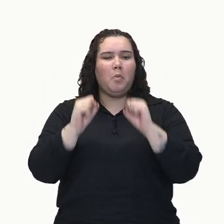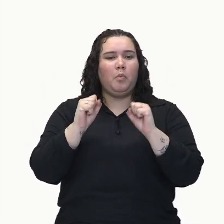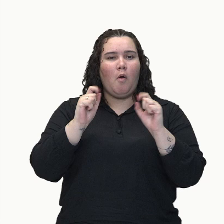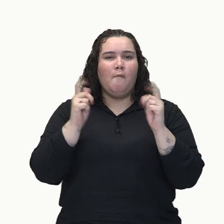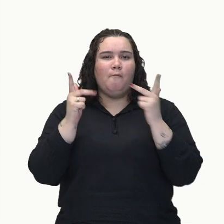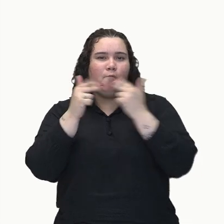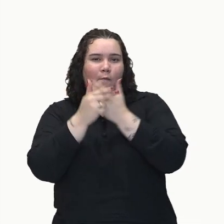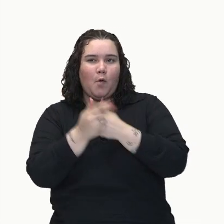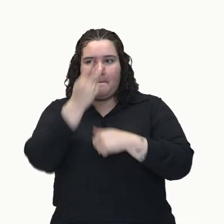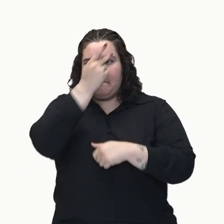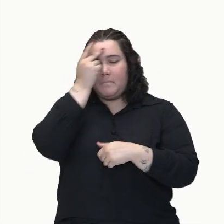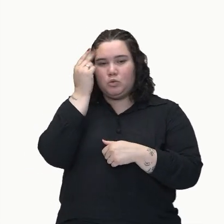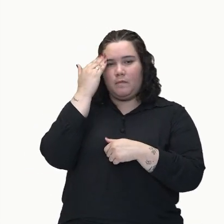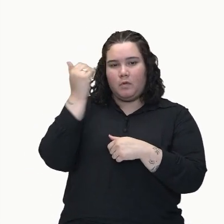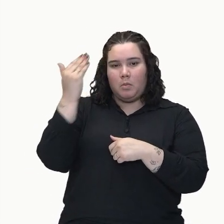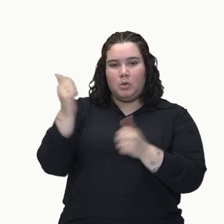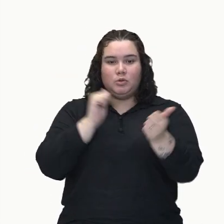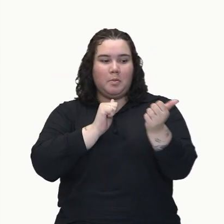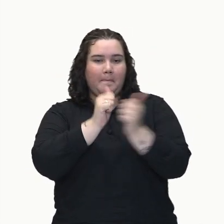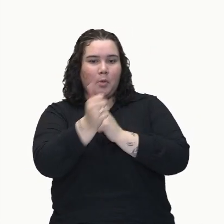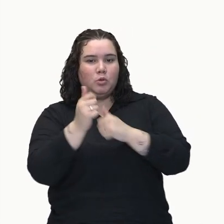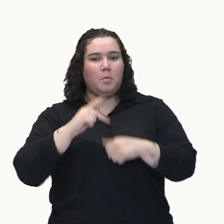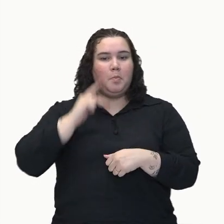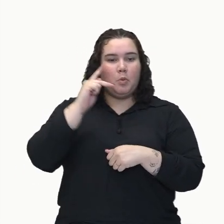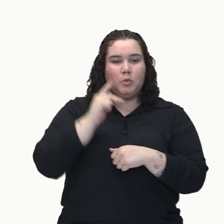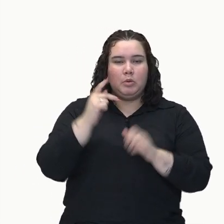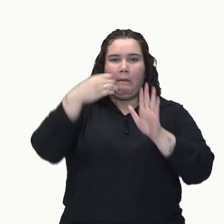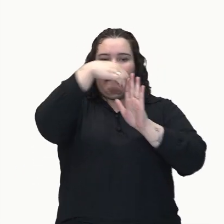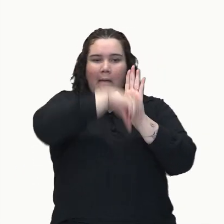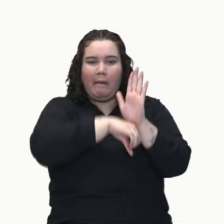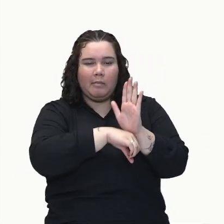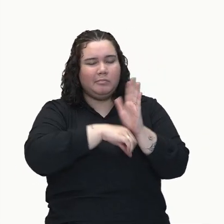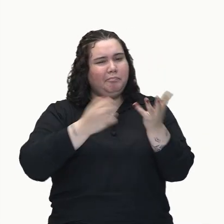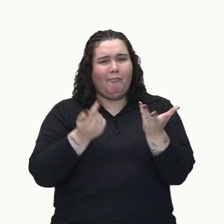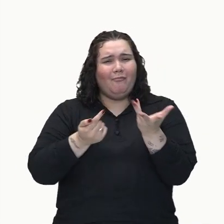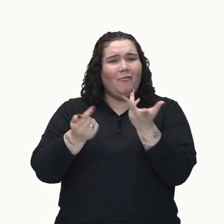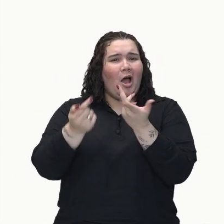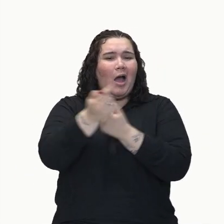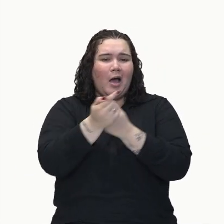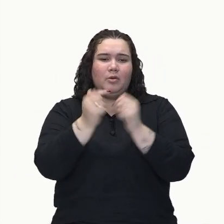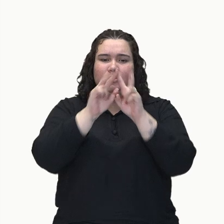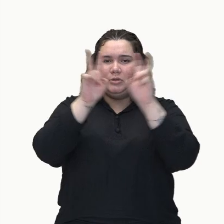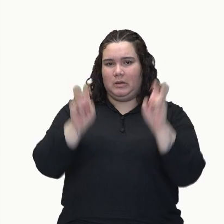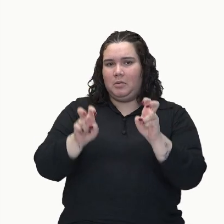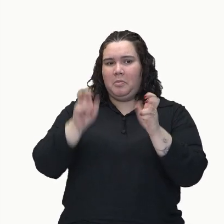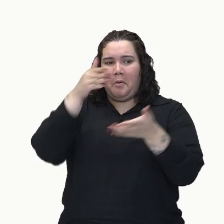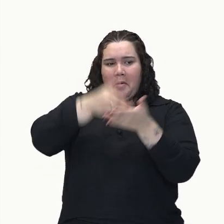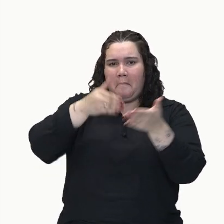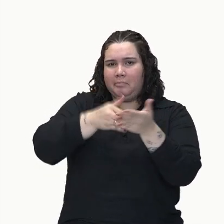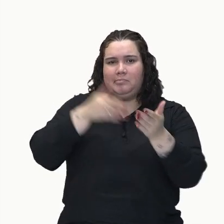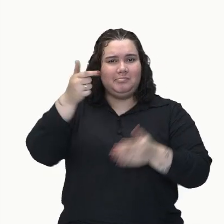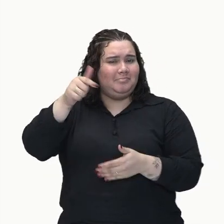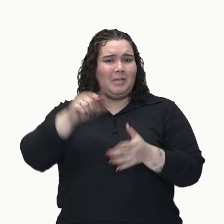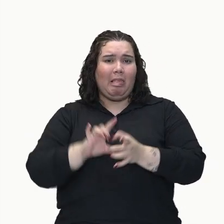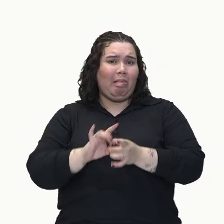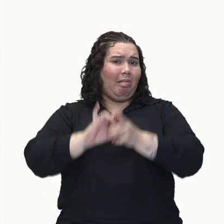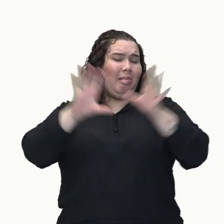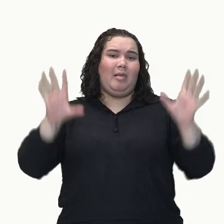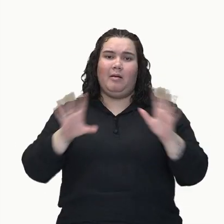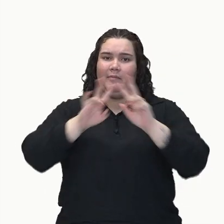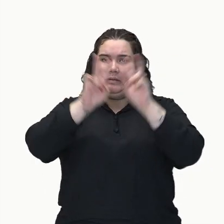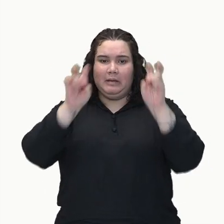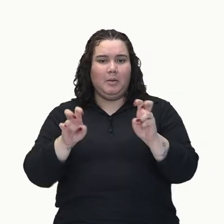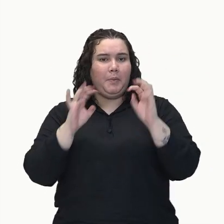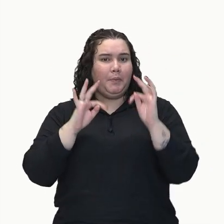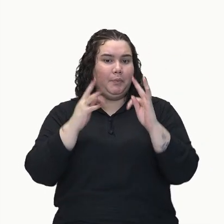fofocas de celebridades, esportes, política, crimes, enfim, a temática é ilimitada. Ou podcasts que, de forma geral, né, falam